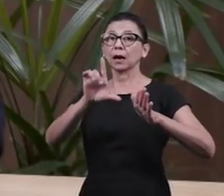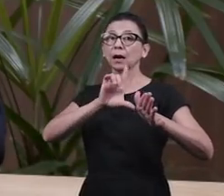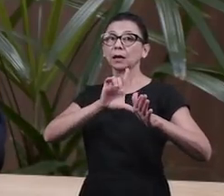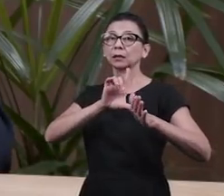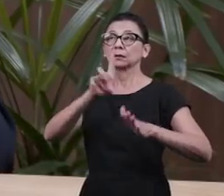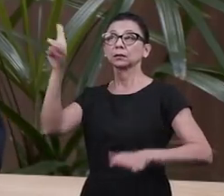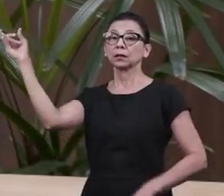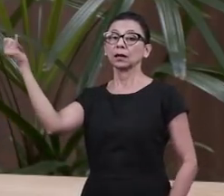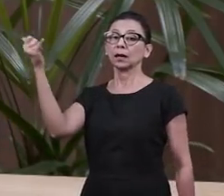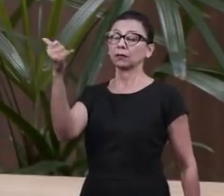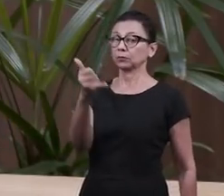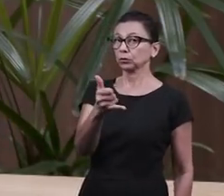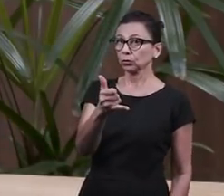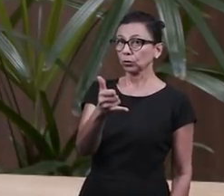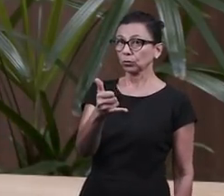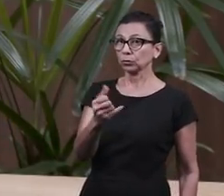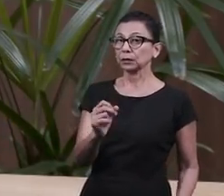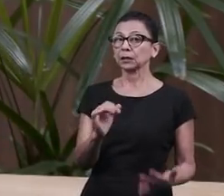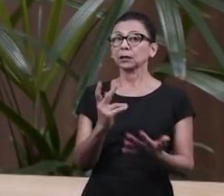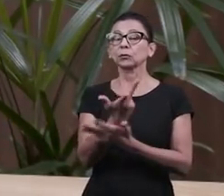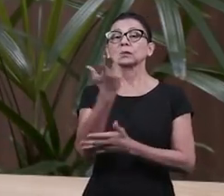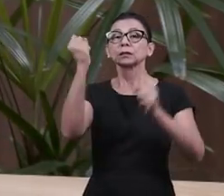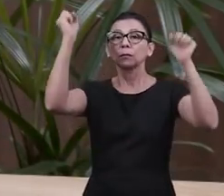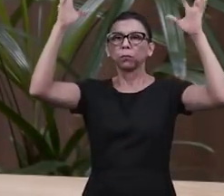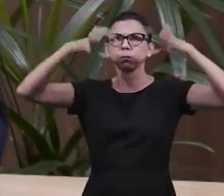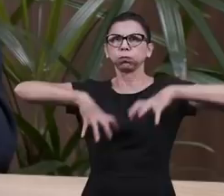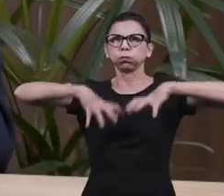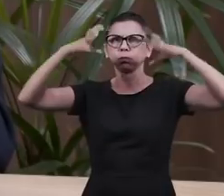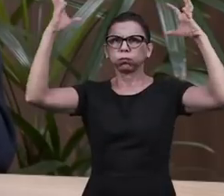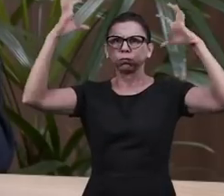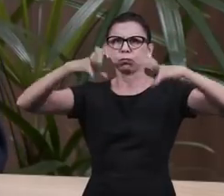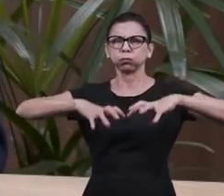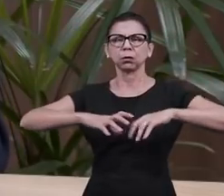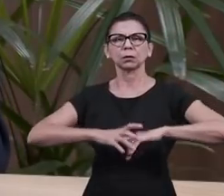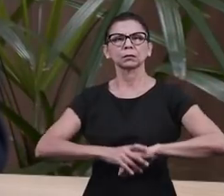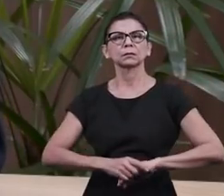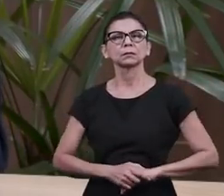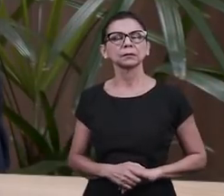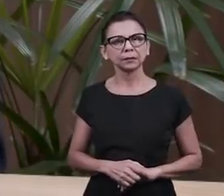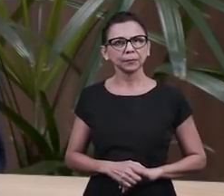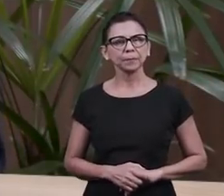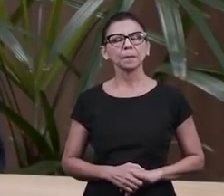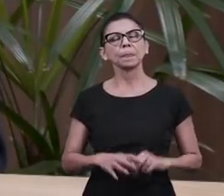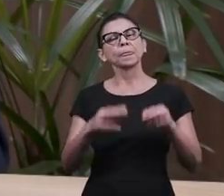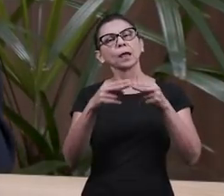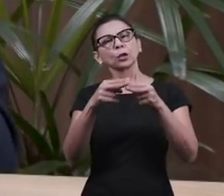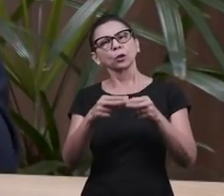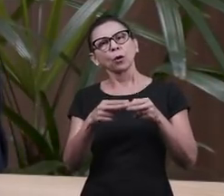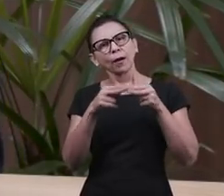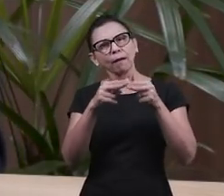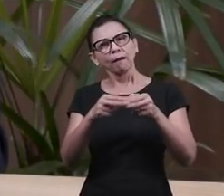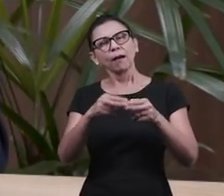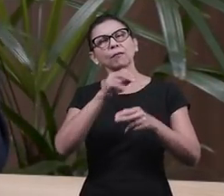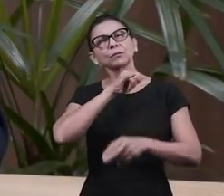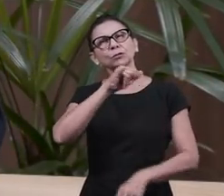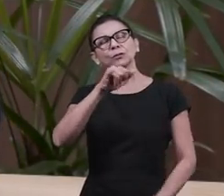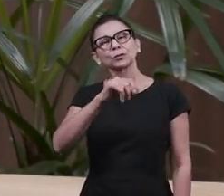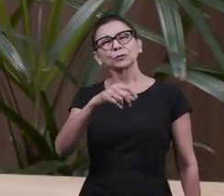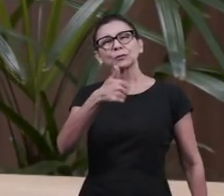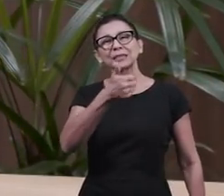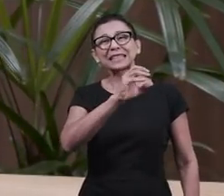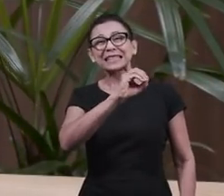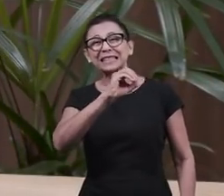Noé pregou, pastor Josias, durante 100 anos. 100 anos pregando. Tudo aqui é profético. 100 é o número